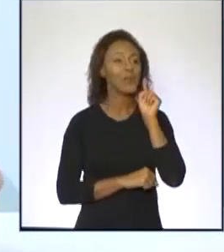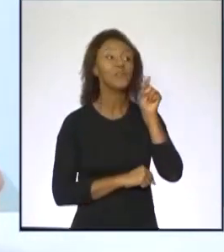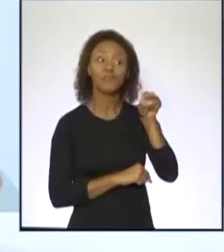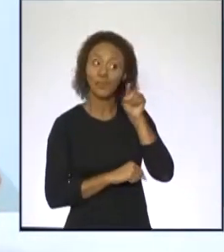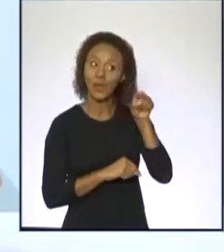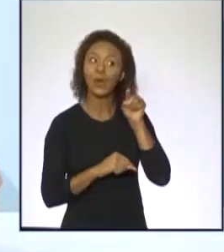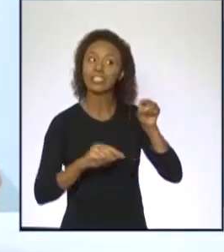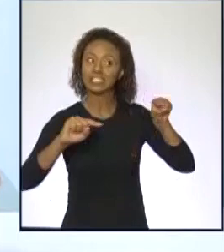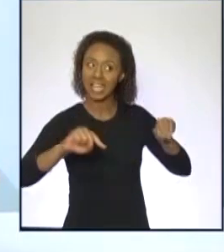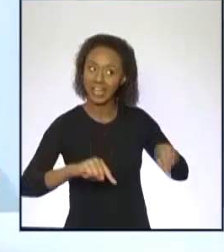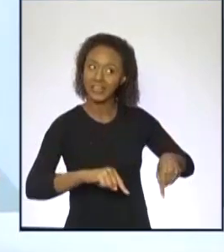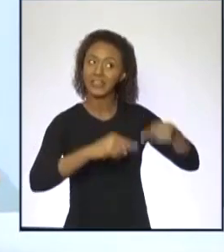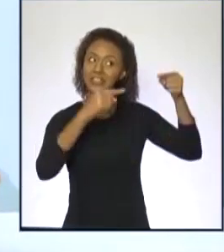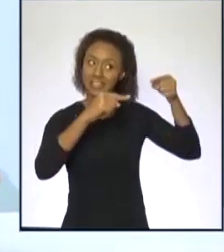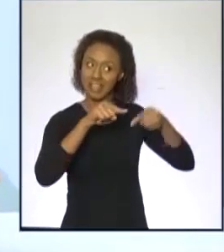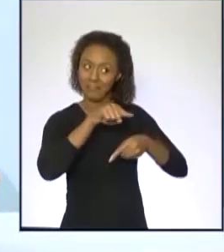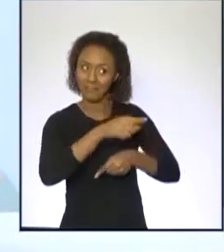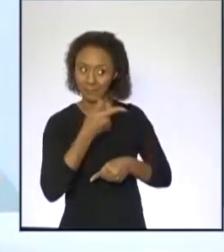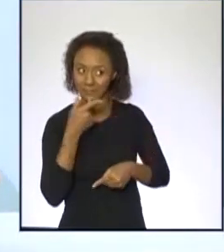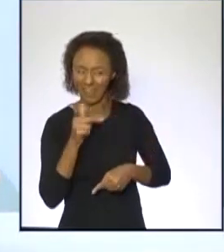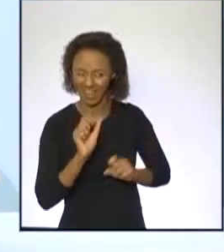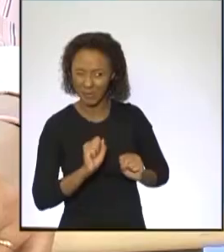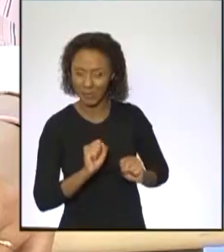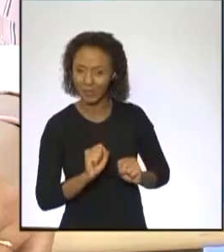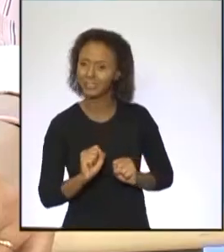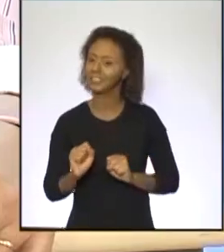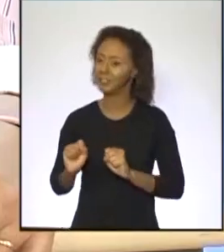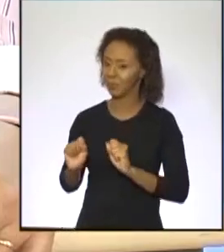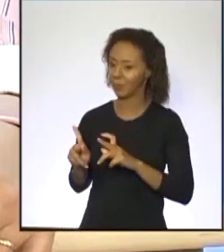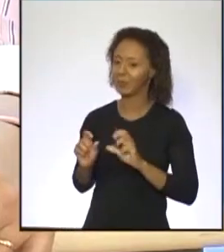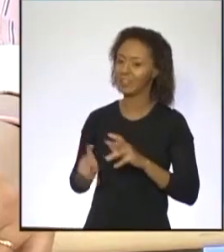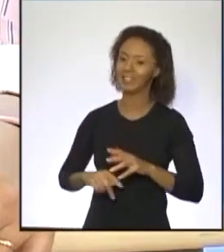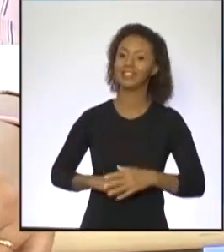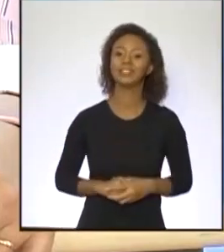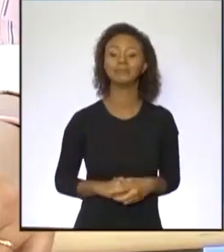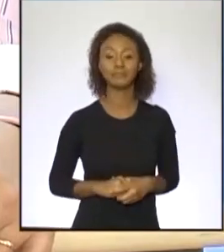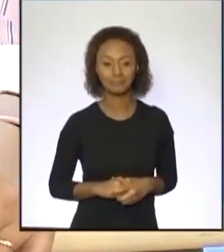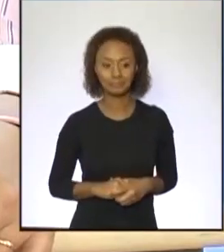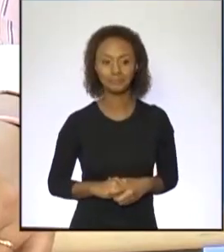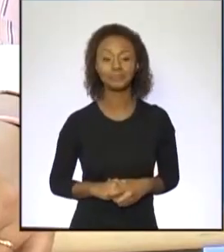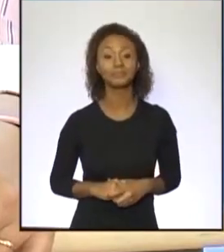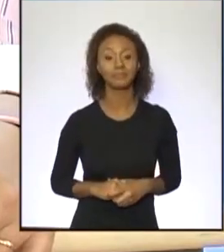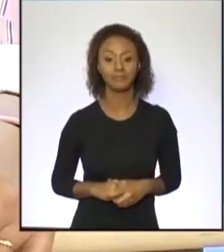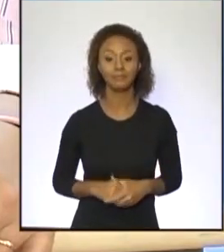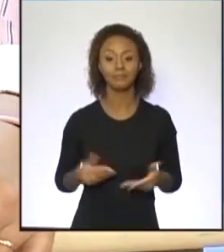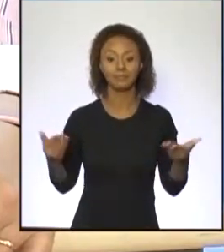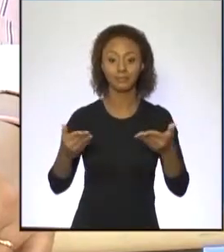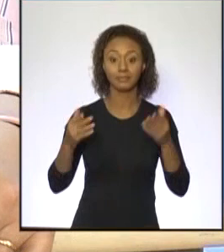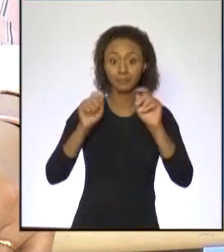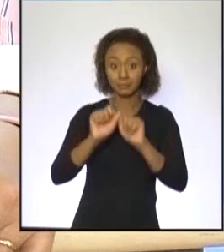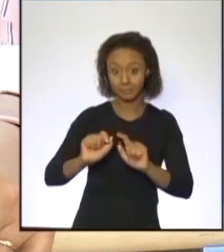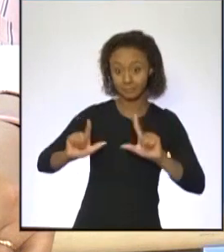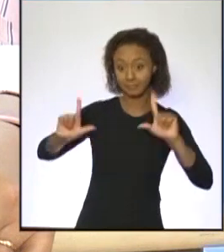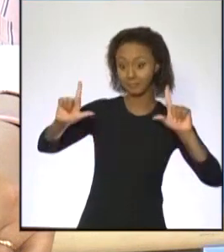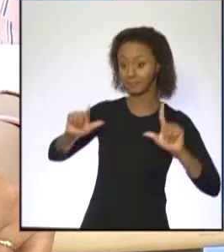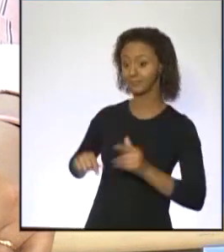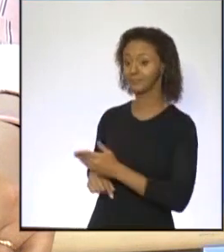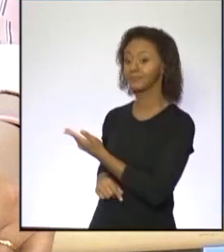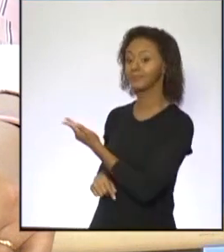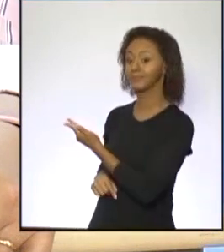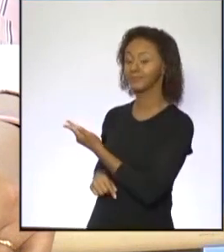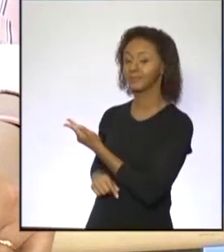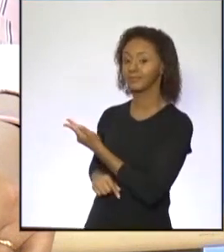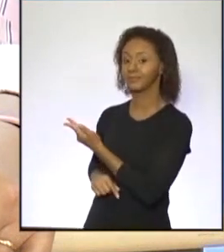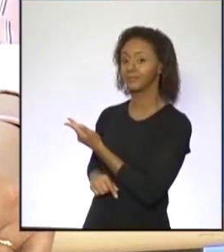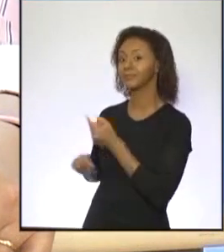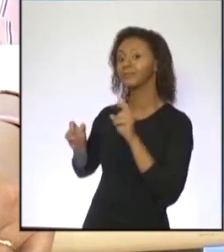lançar esse desafio, ok? Vai lá. Então, vamos lá. Vocês vão pôr a segunda tela para a gente, a respeito